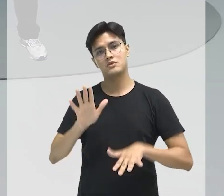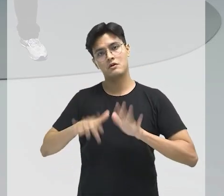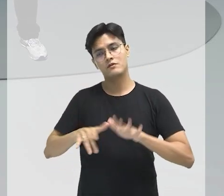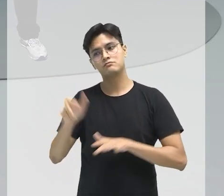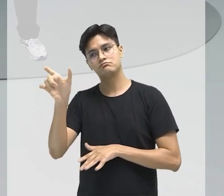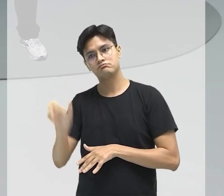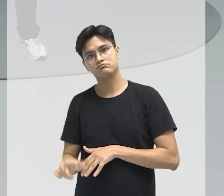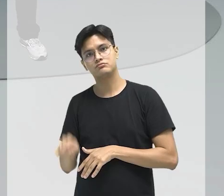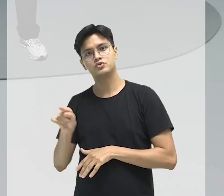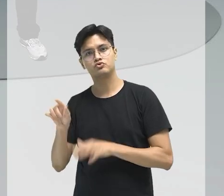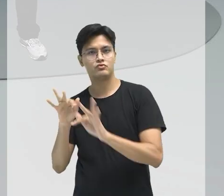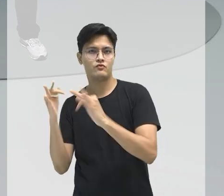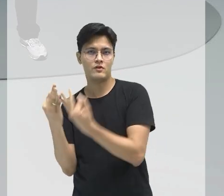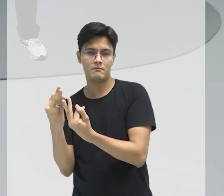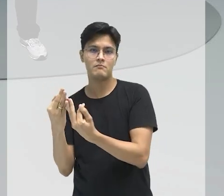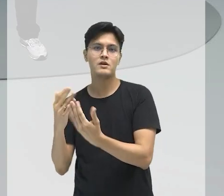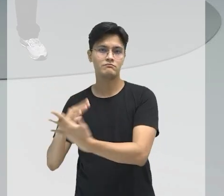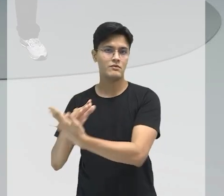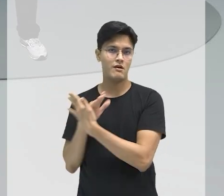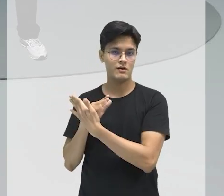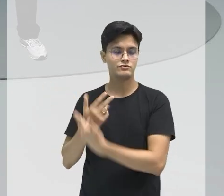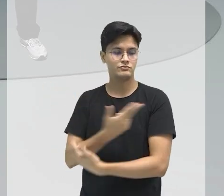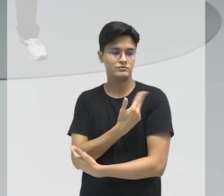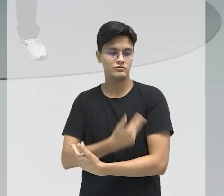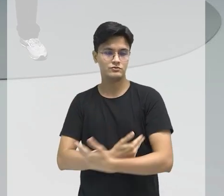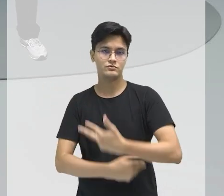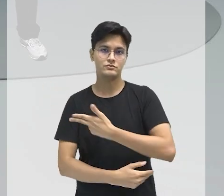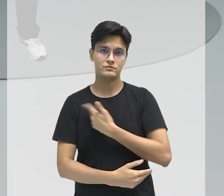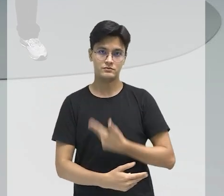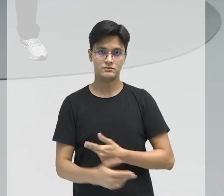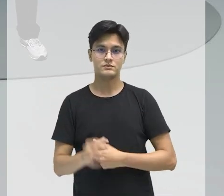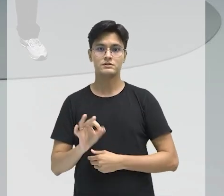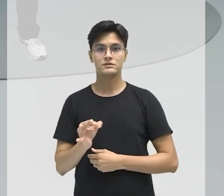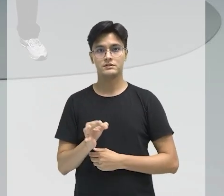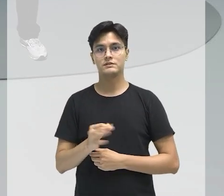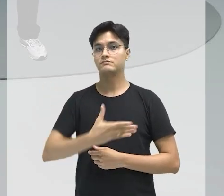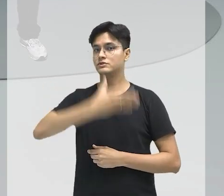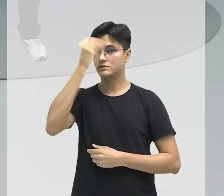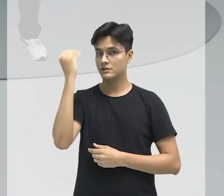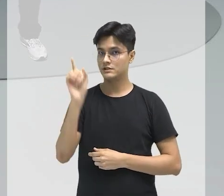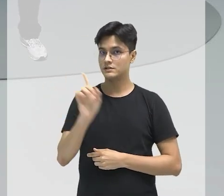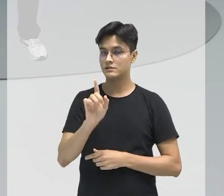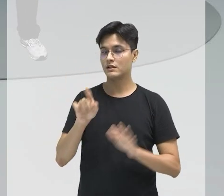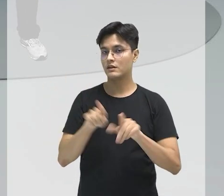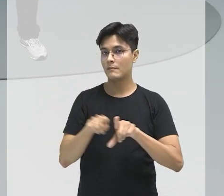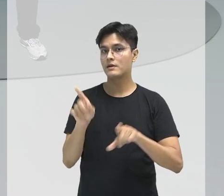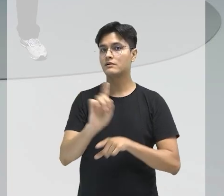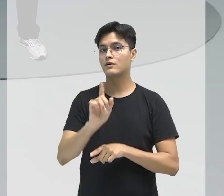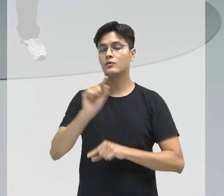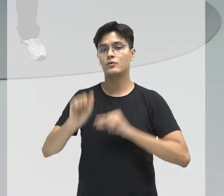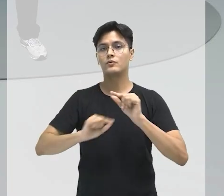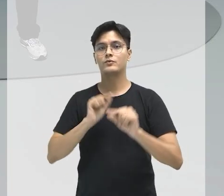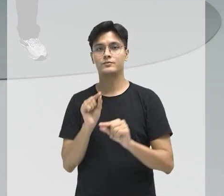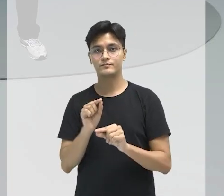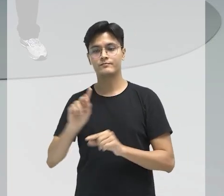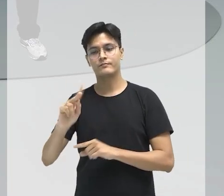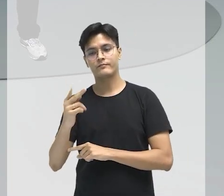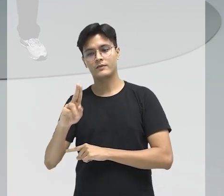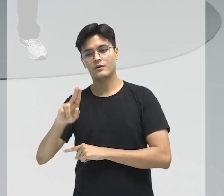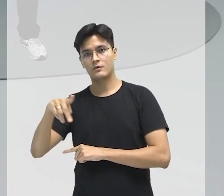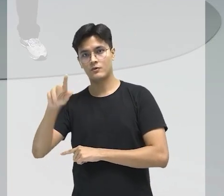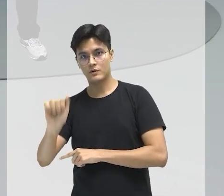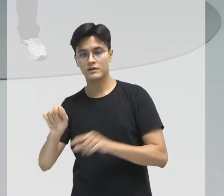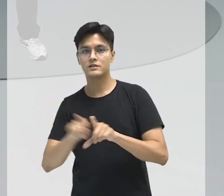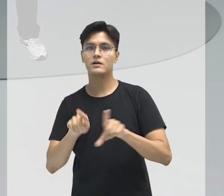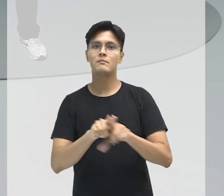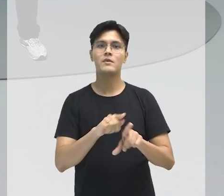de algum parente ali, né, ou algum amigo, ok? E não esquecendo do detalhe, o Uka-Uka, tanto os rapazes como